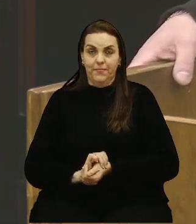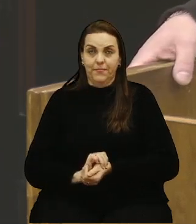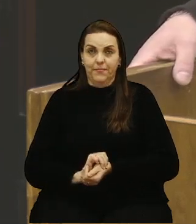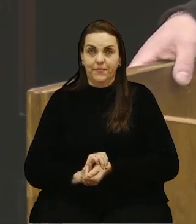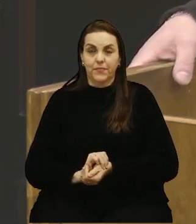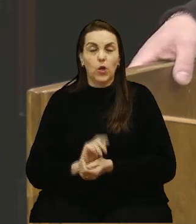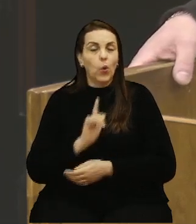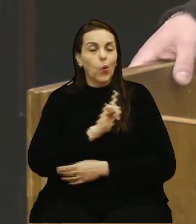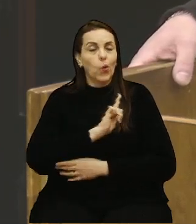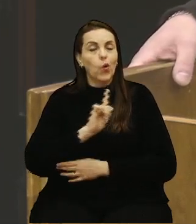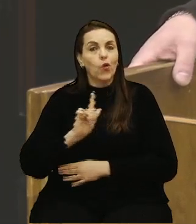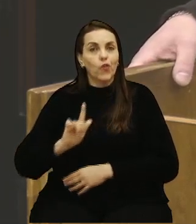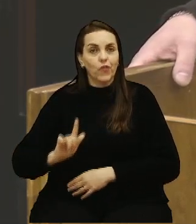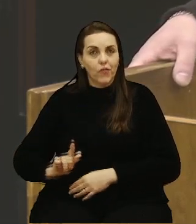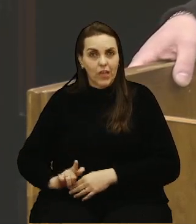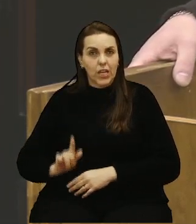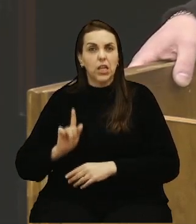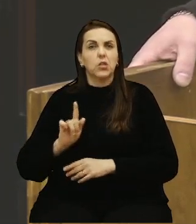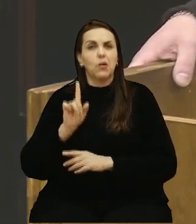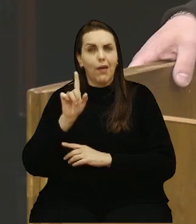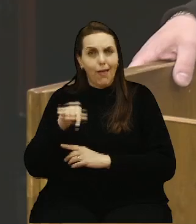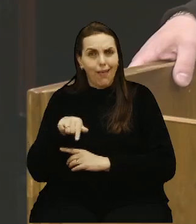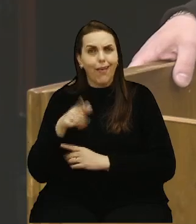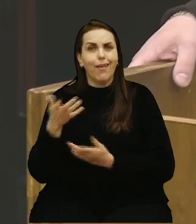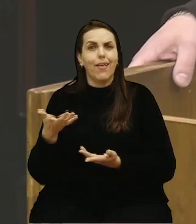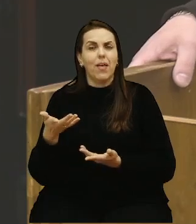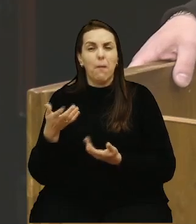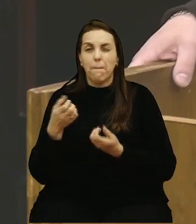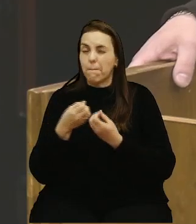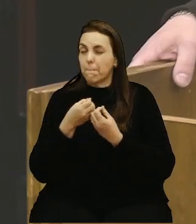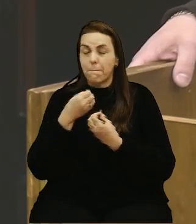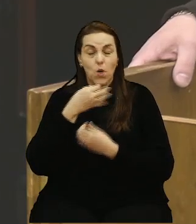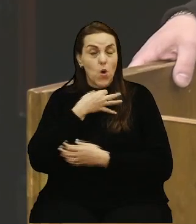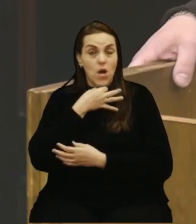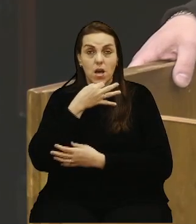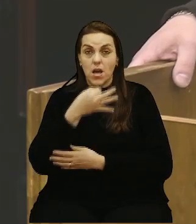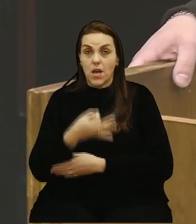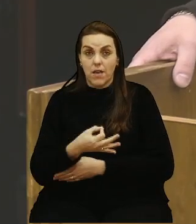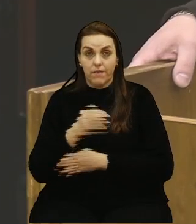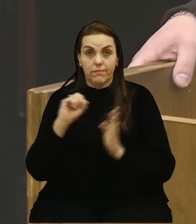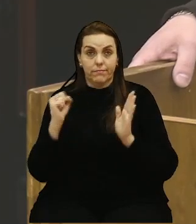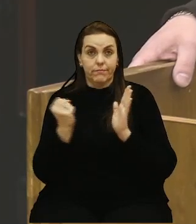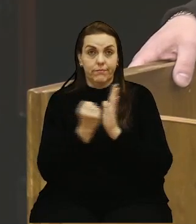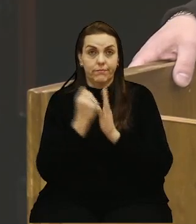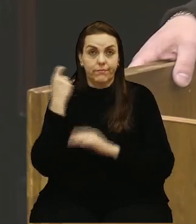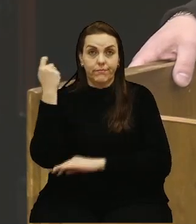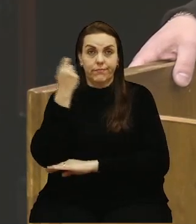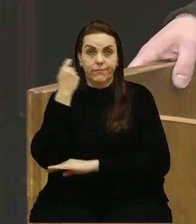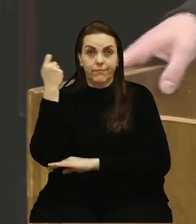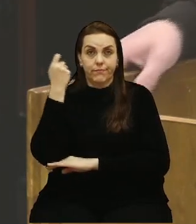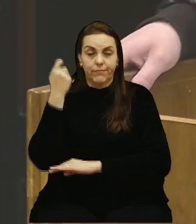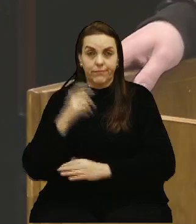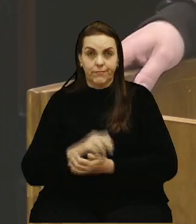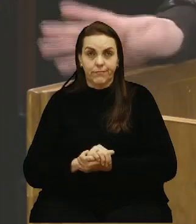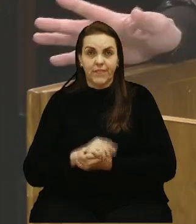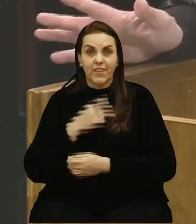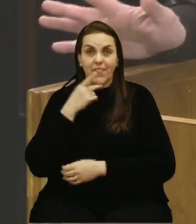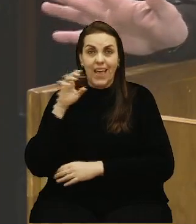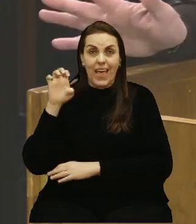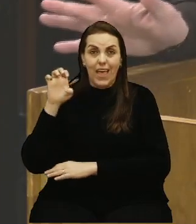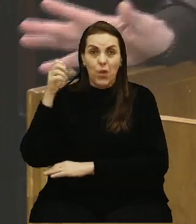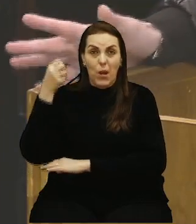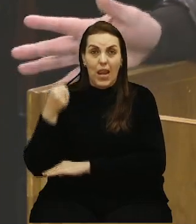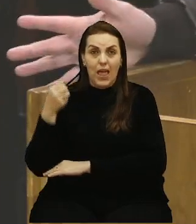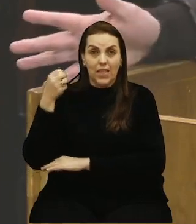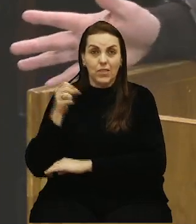O governador, ele faz força para deixar um péssimo legado para o estado do Rio Grande do Sul. Quando se fala em Eduardo Leite, a gente só